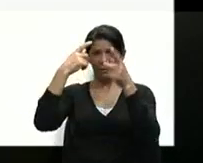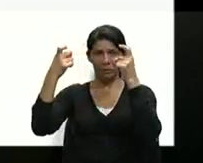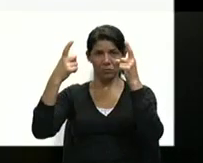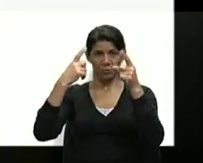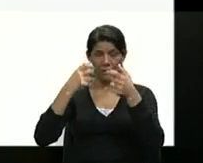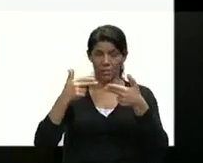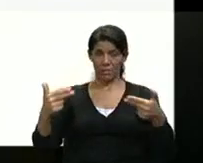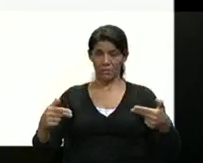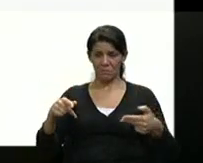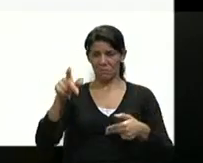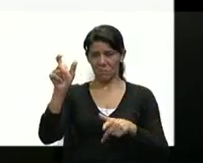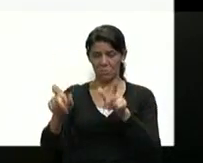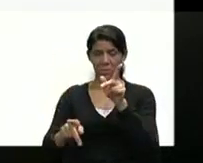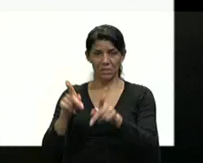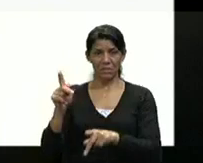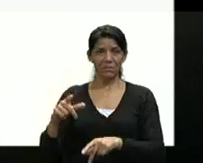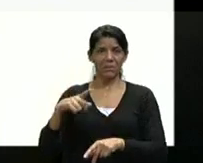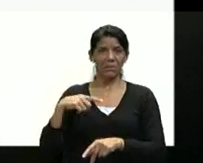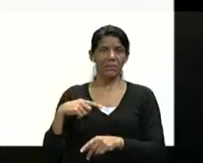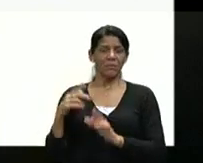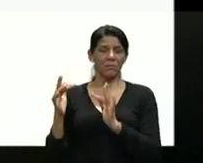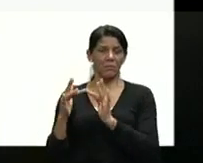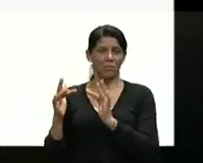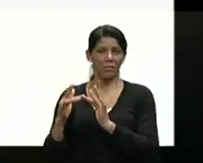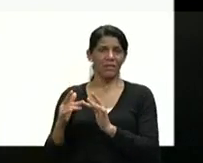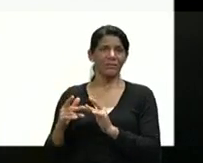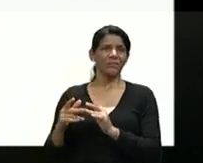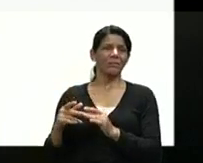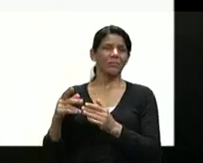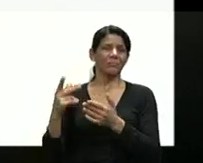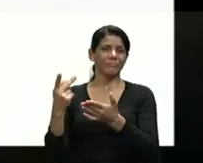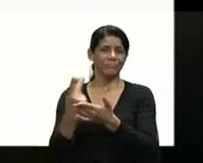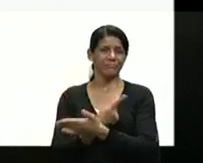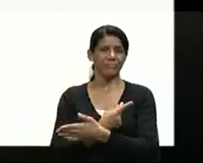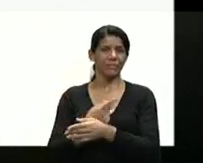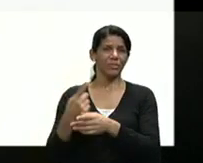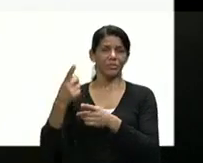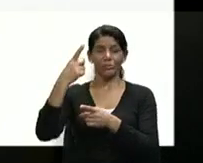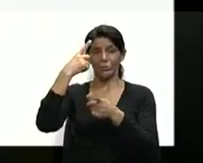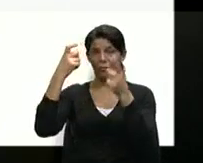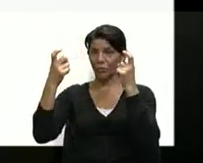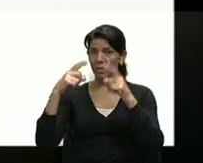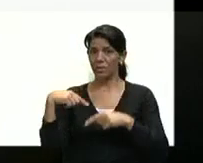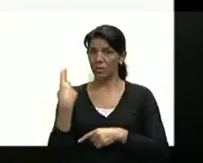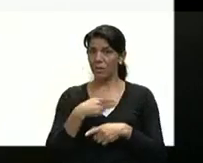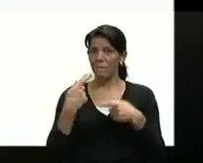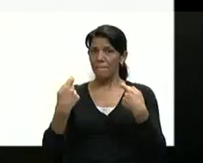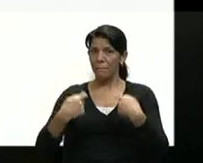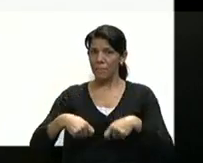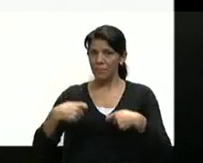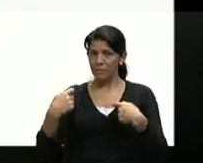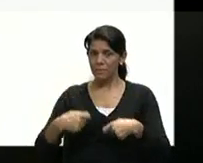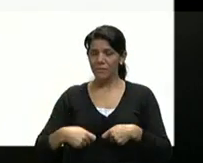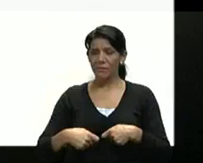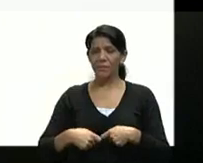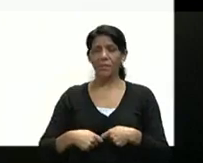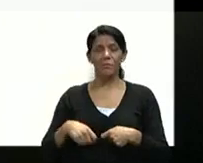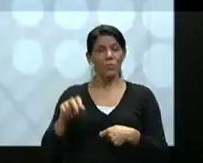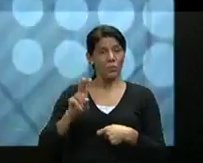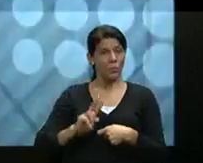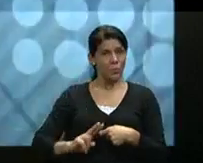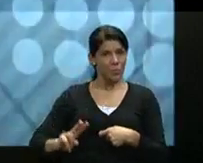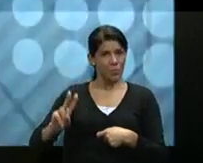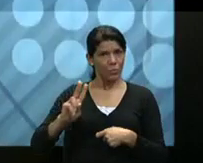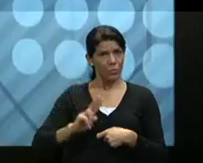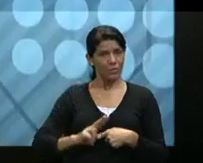esses acidentes e essa violência. Então, nós precisamos o tempo todo aplicar